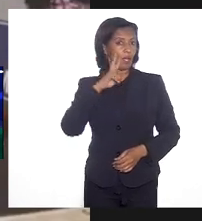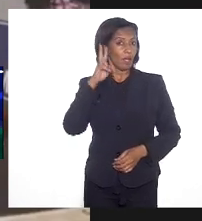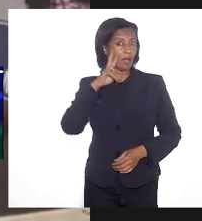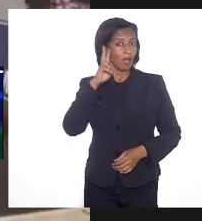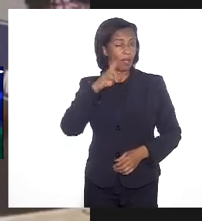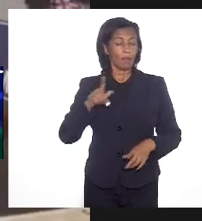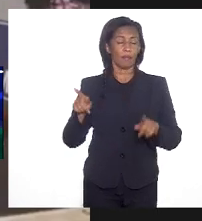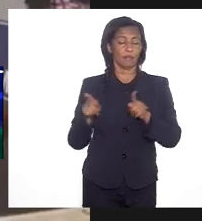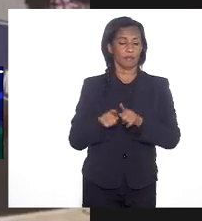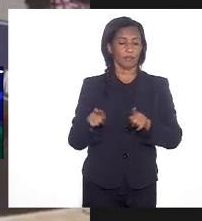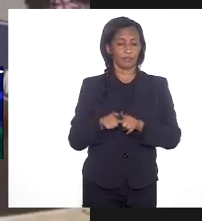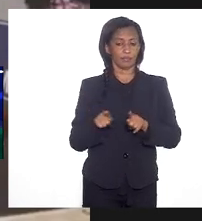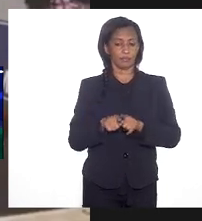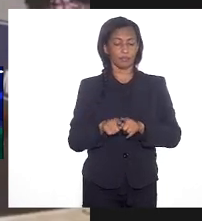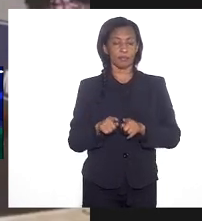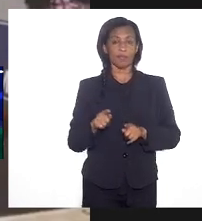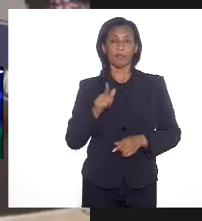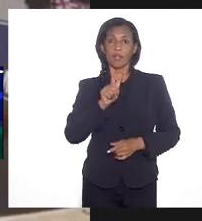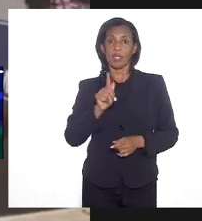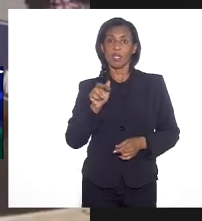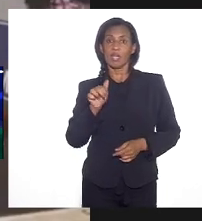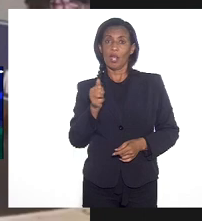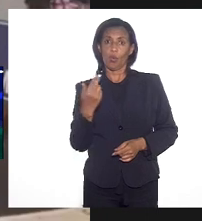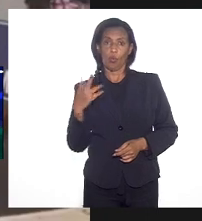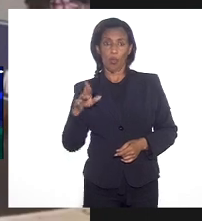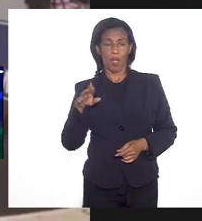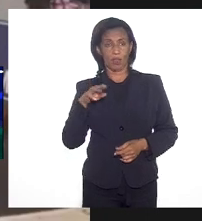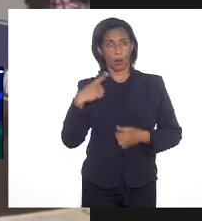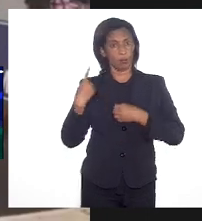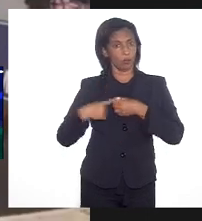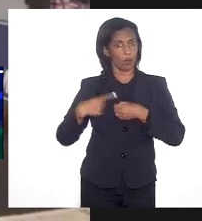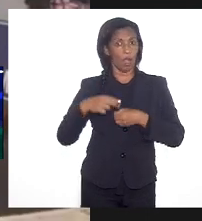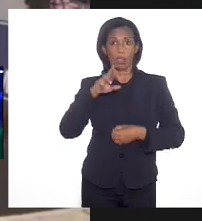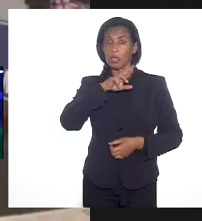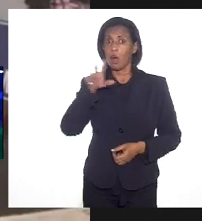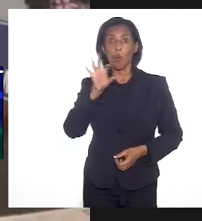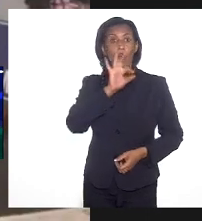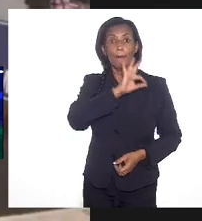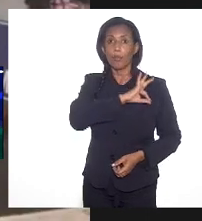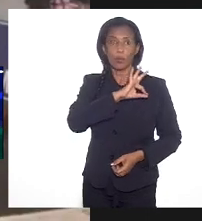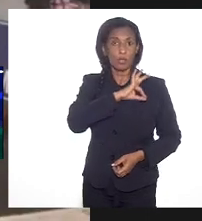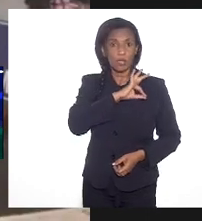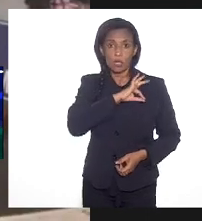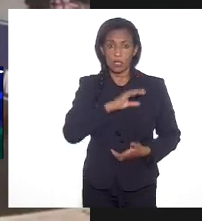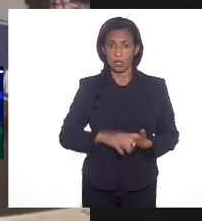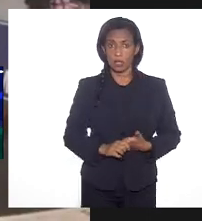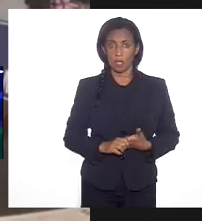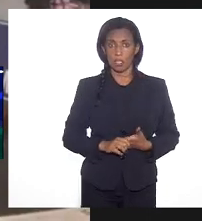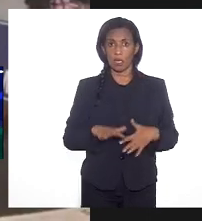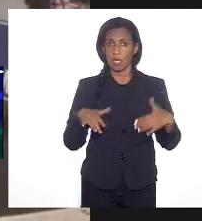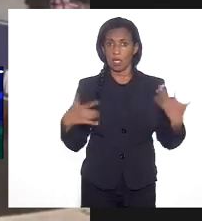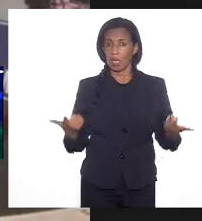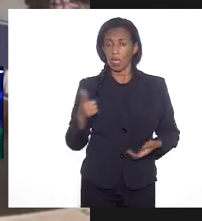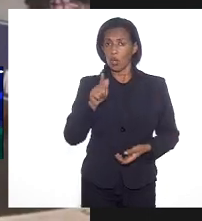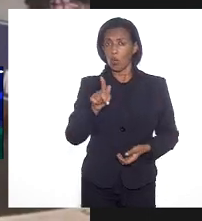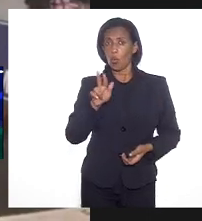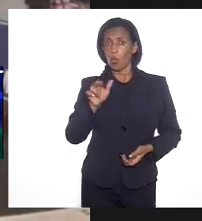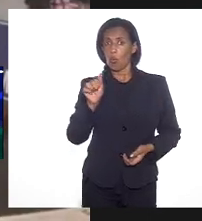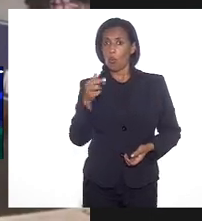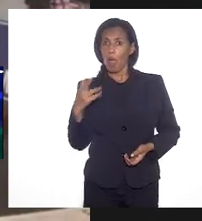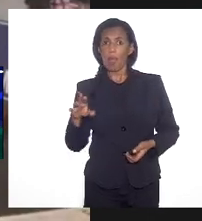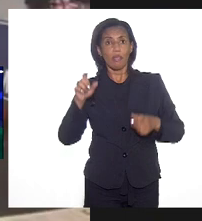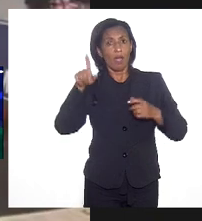também que a guarda municipal não é polícia e nem o guarda municipal é